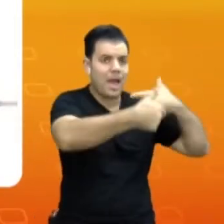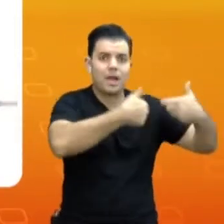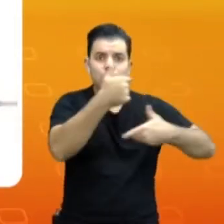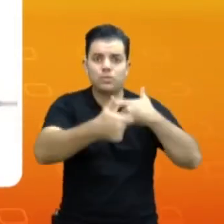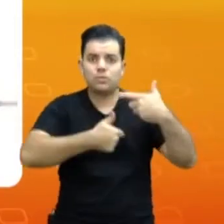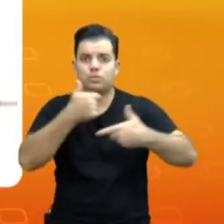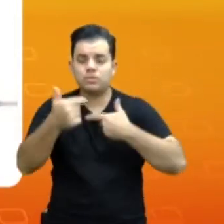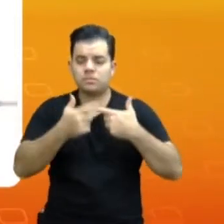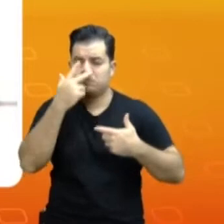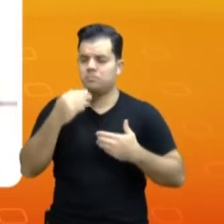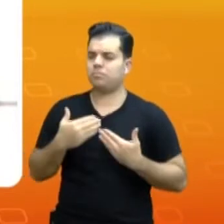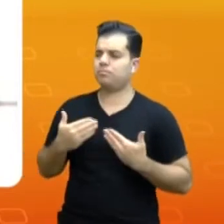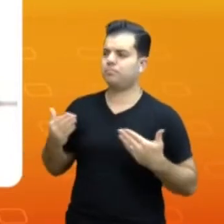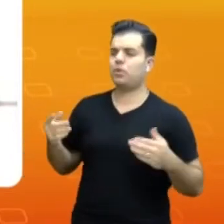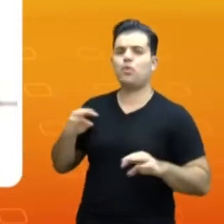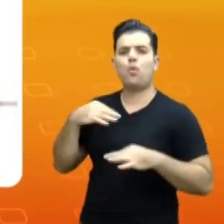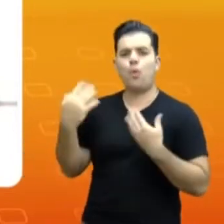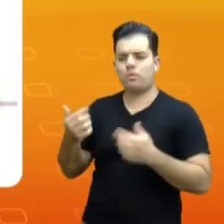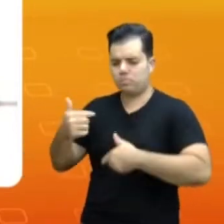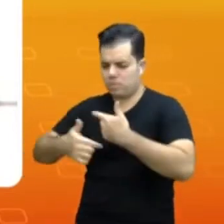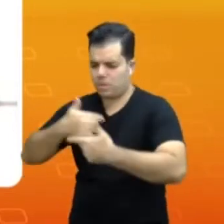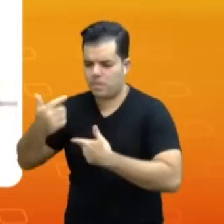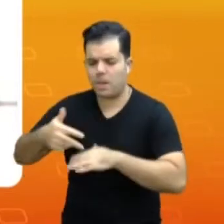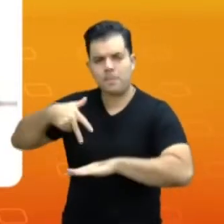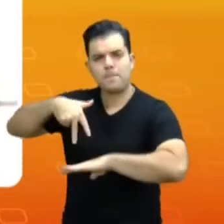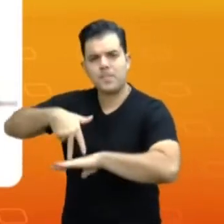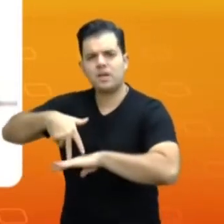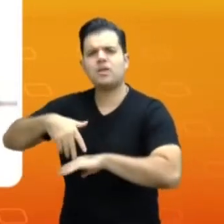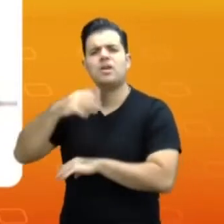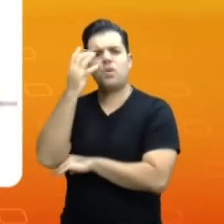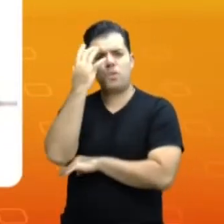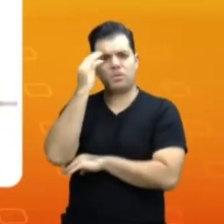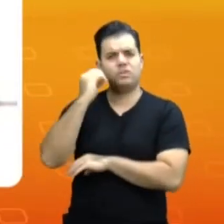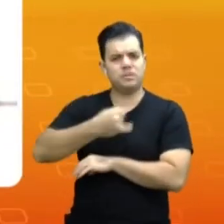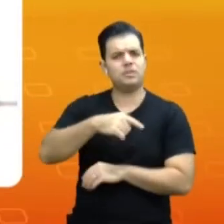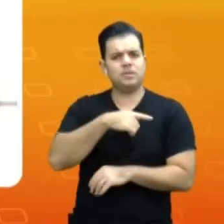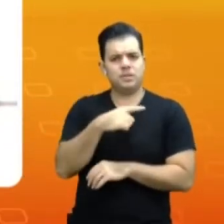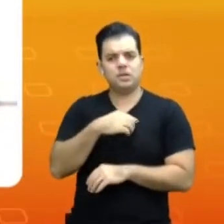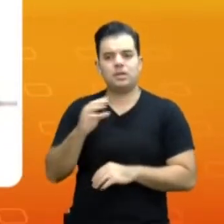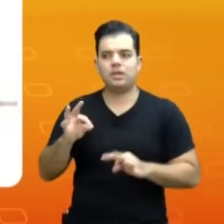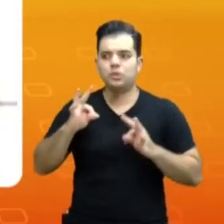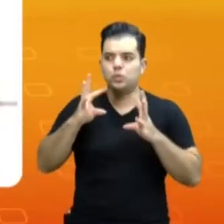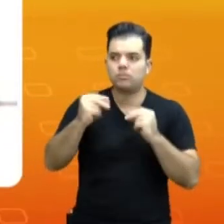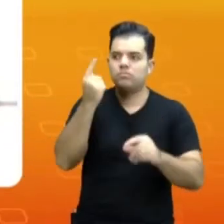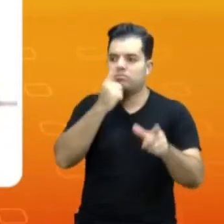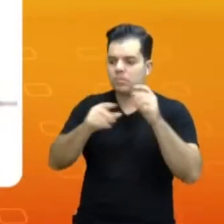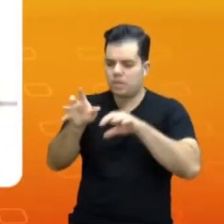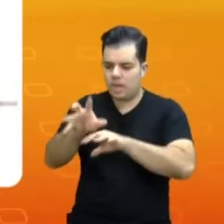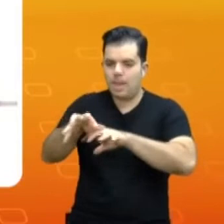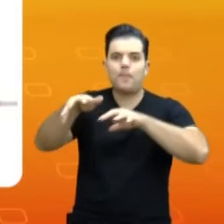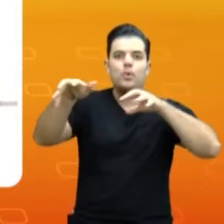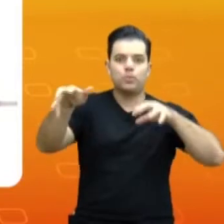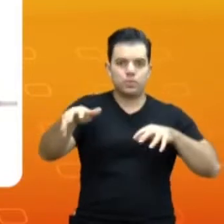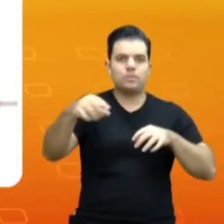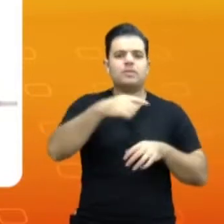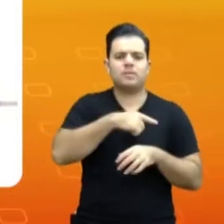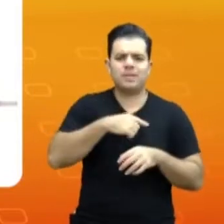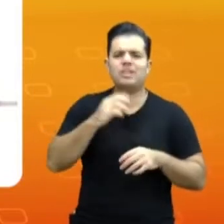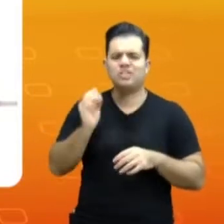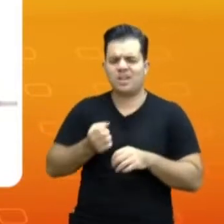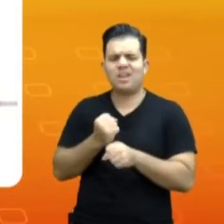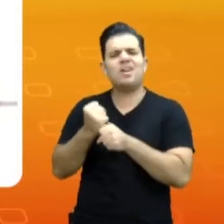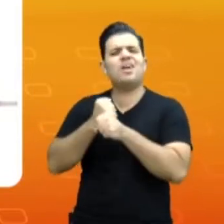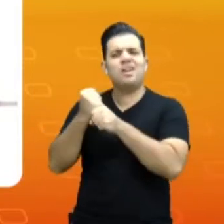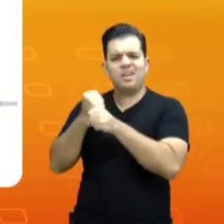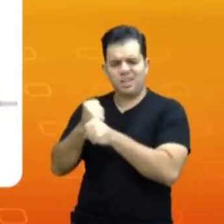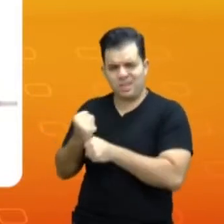si, ou como stakeholder. E eu acho que tem um pouco disso também, porque a capacidade de fazer remotamente já existe há algum tempo,